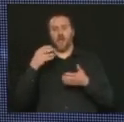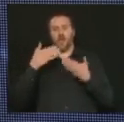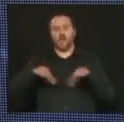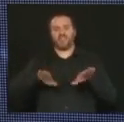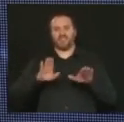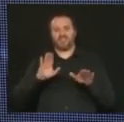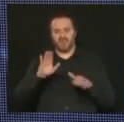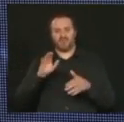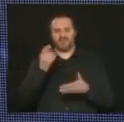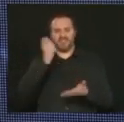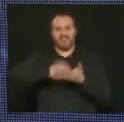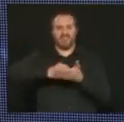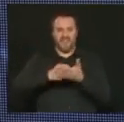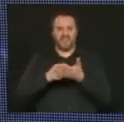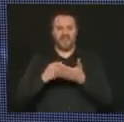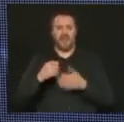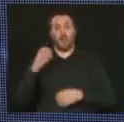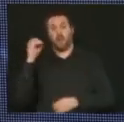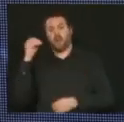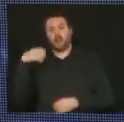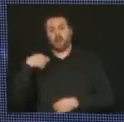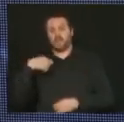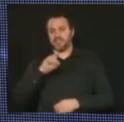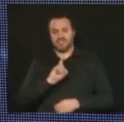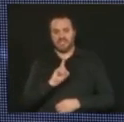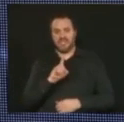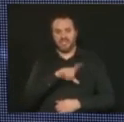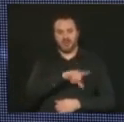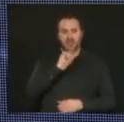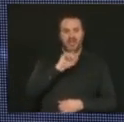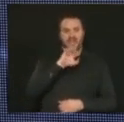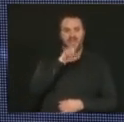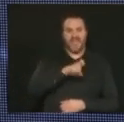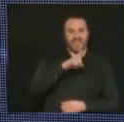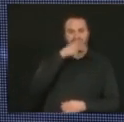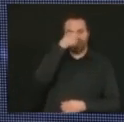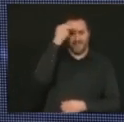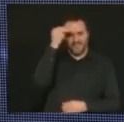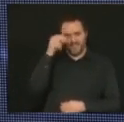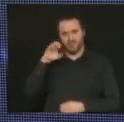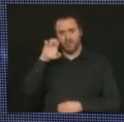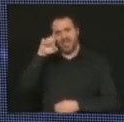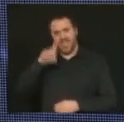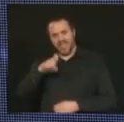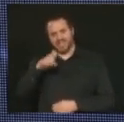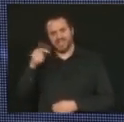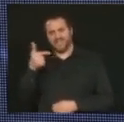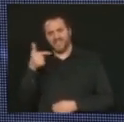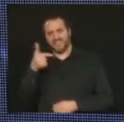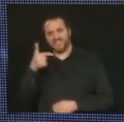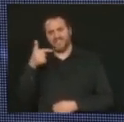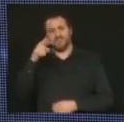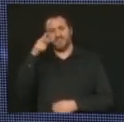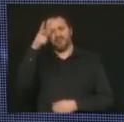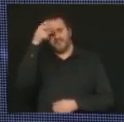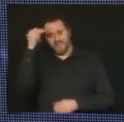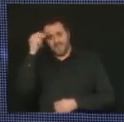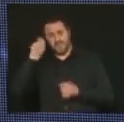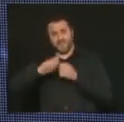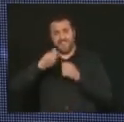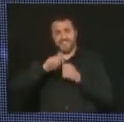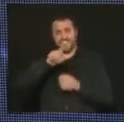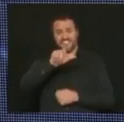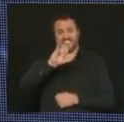Porto Alegre não precisa escolher entre aqueles o ex-prefeito Eo ex-vice-prefeito que fizeram a licitação